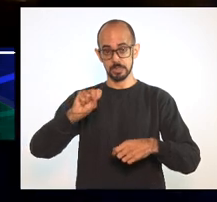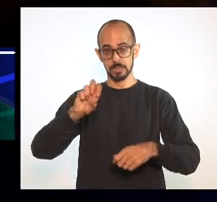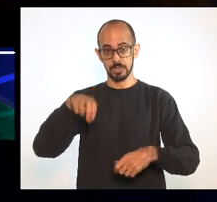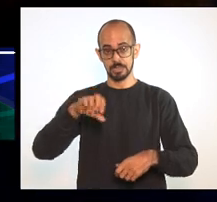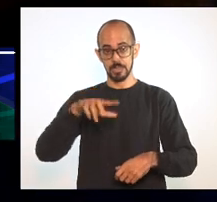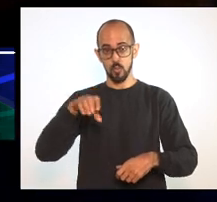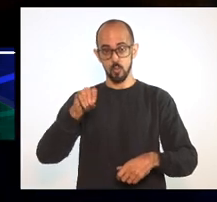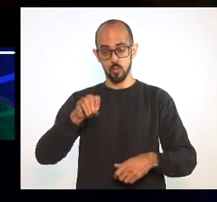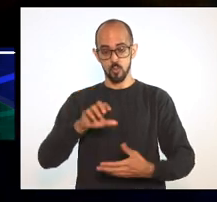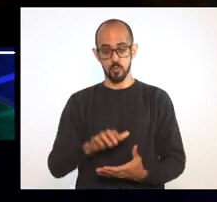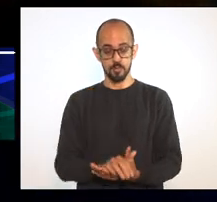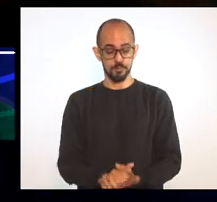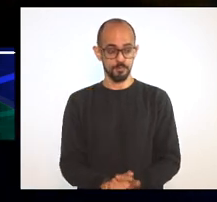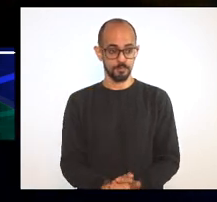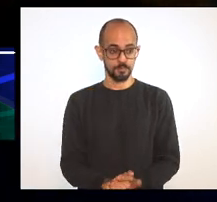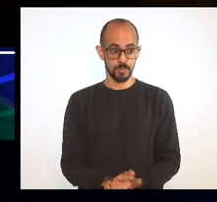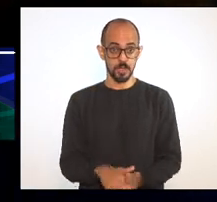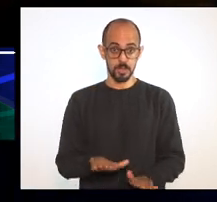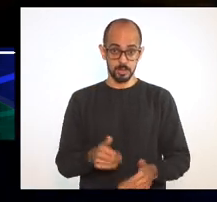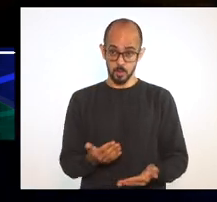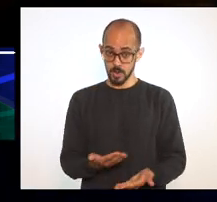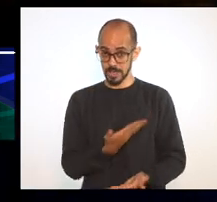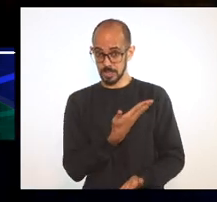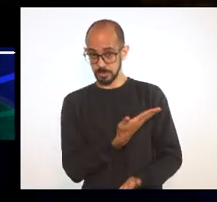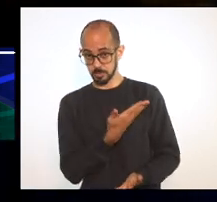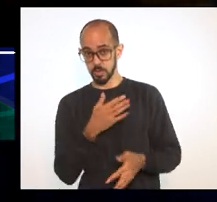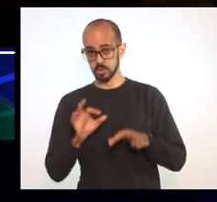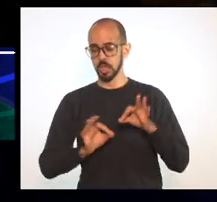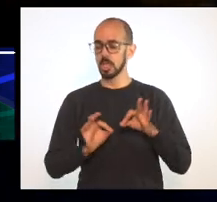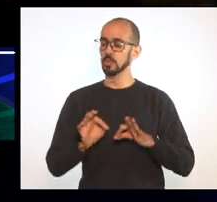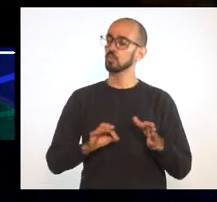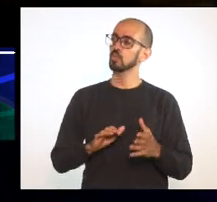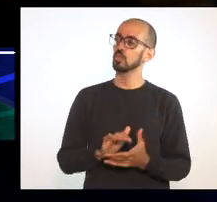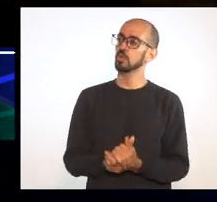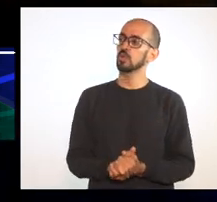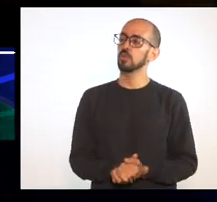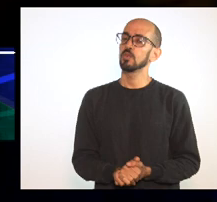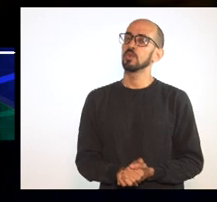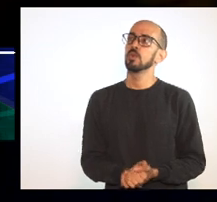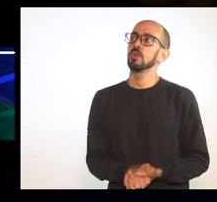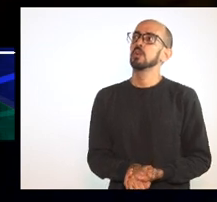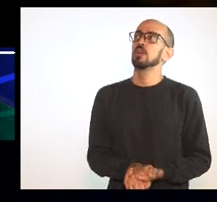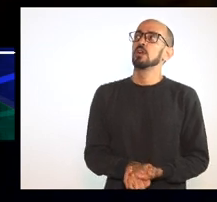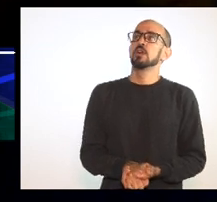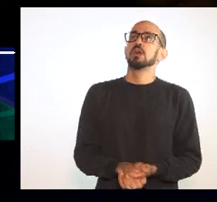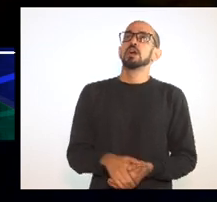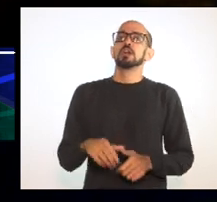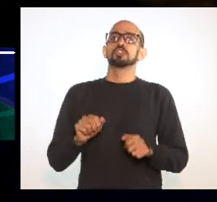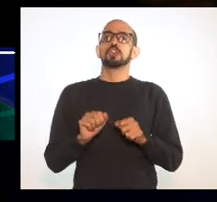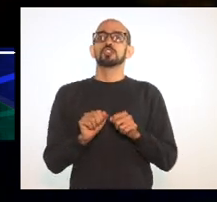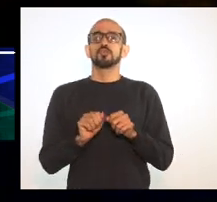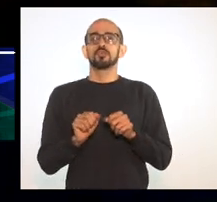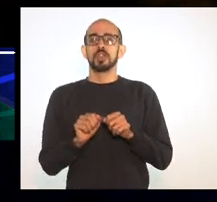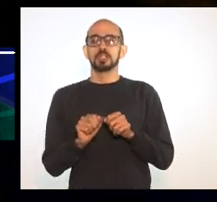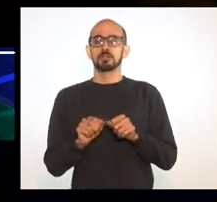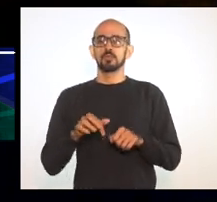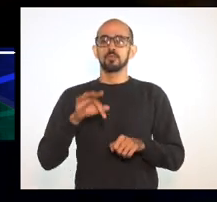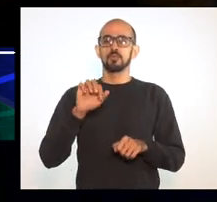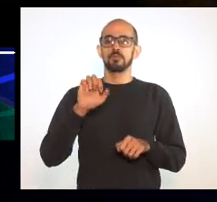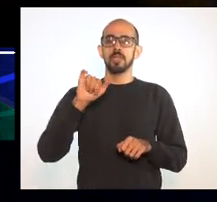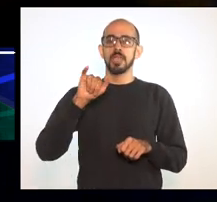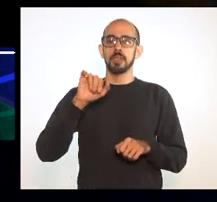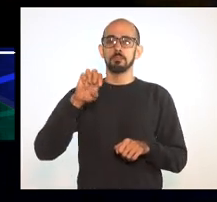Né? Esse projeto é um projeto que foi preparado por feministas, por